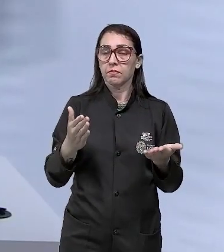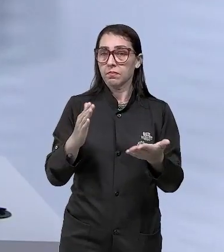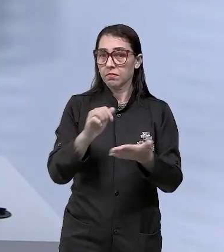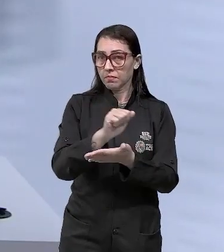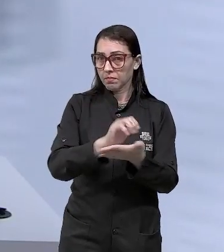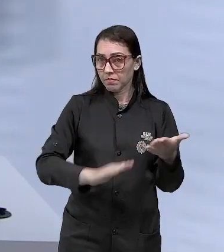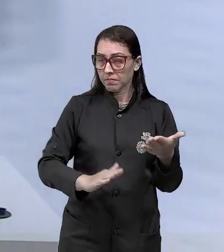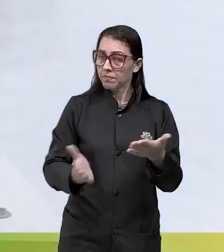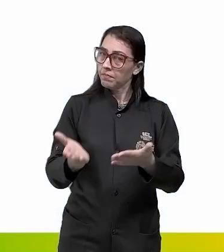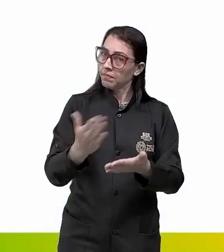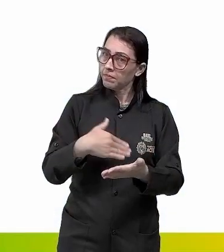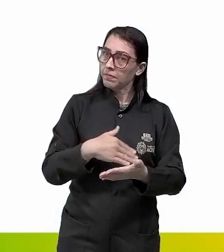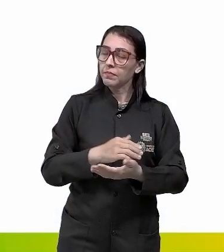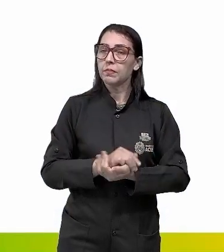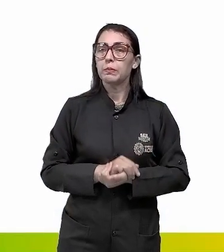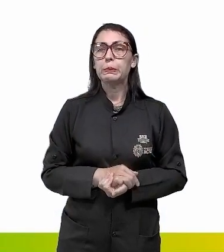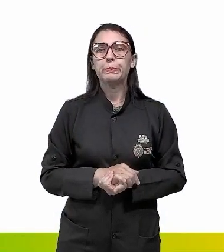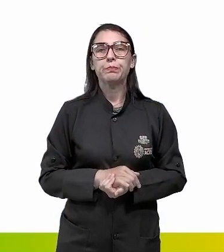exercício.